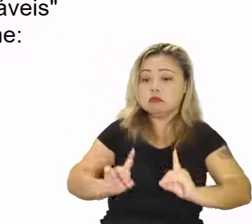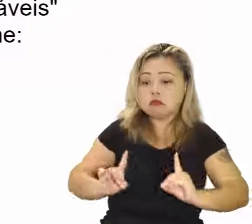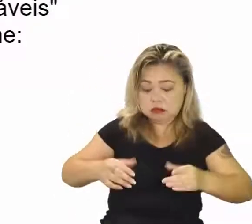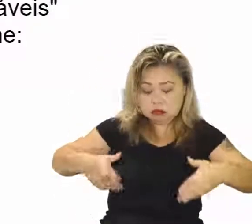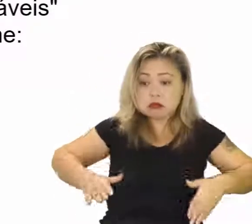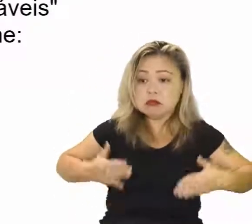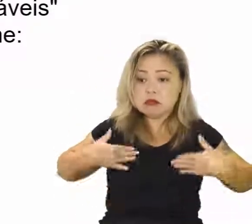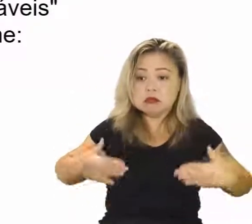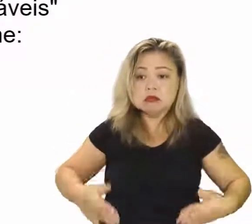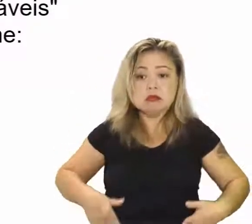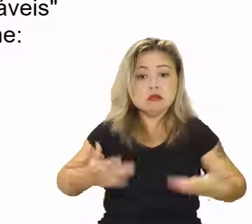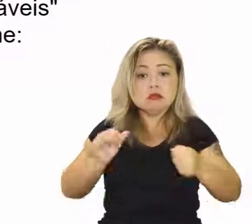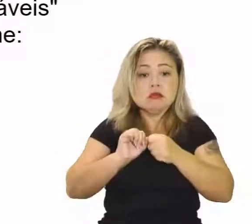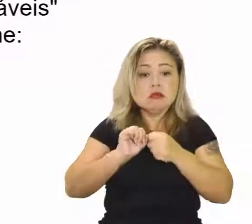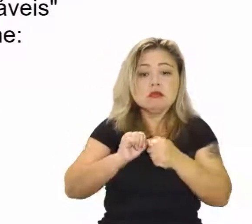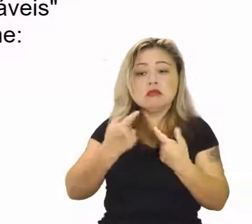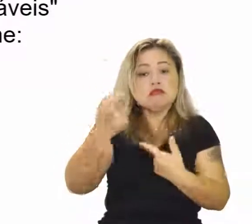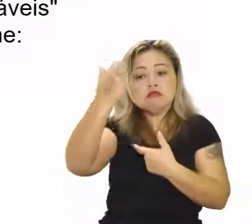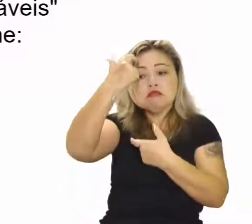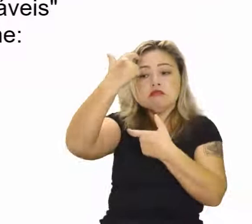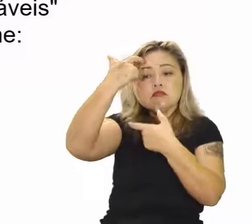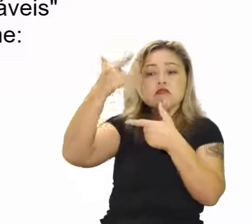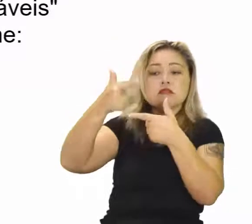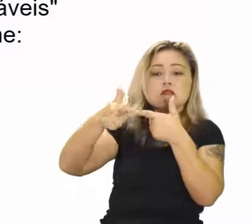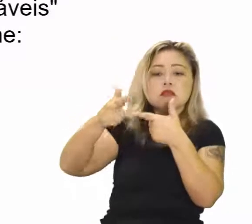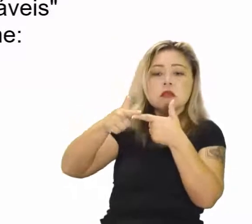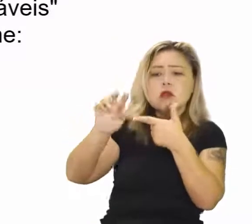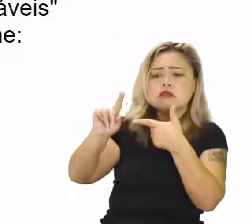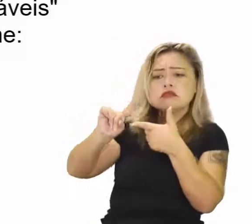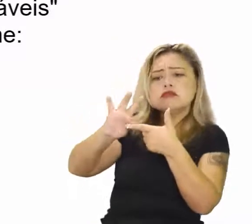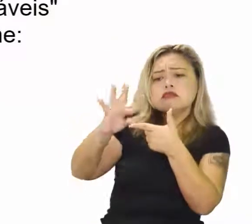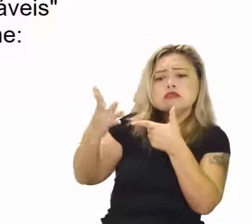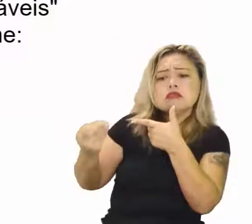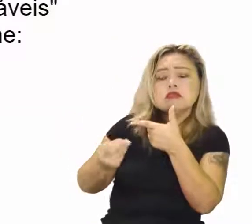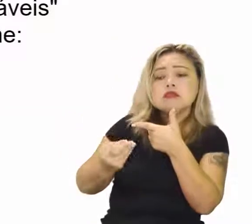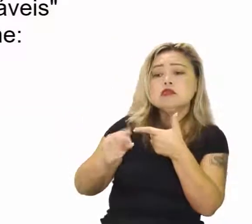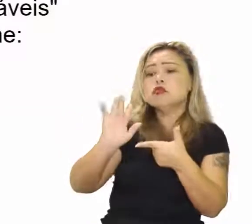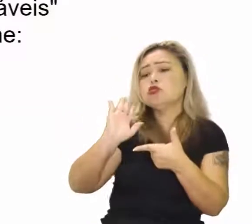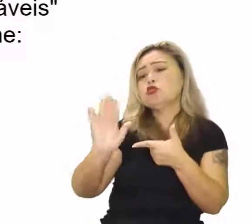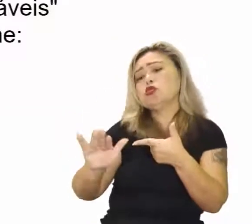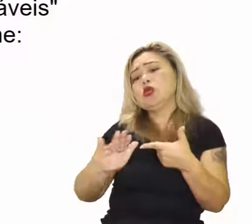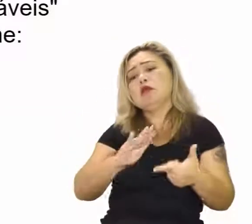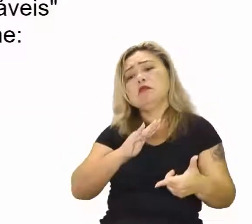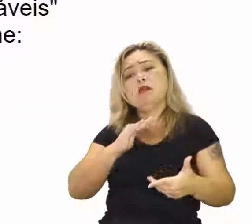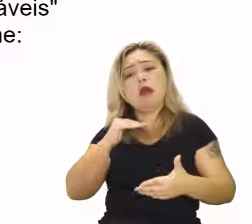deficientes físicos e mentais, todos eles já eram eliminados.